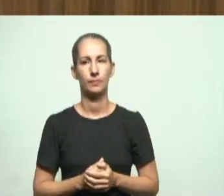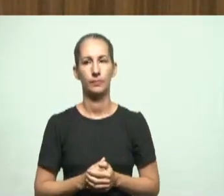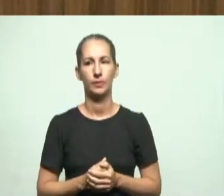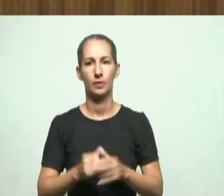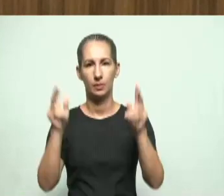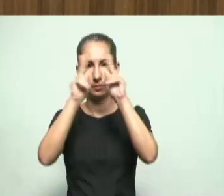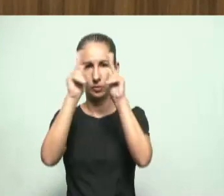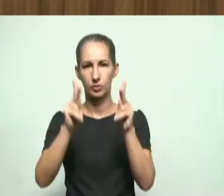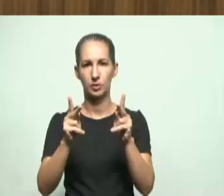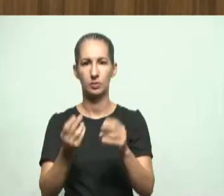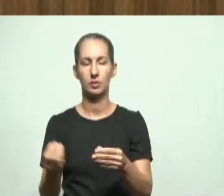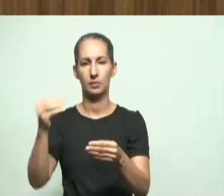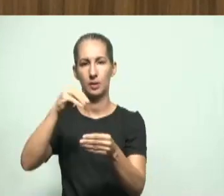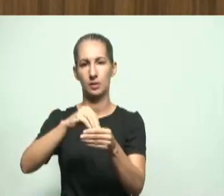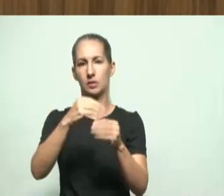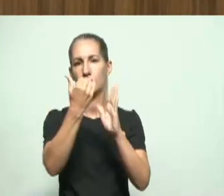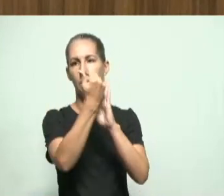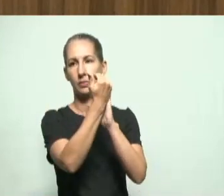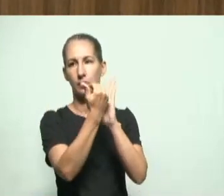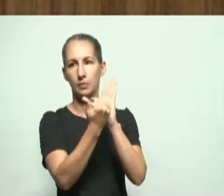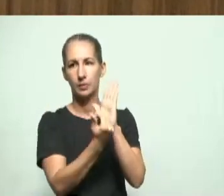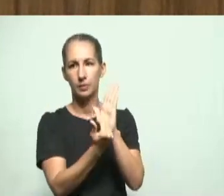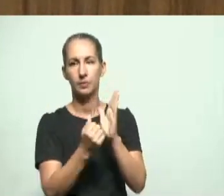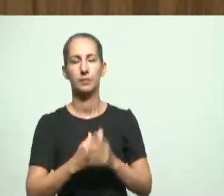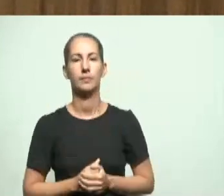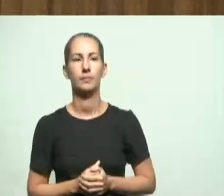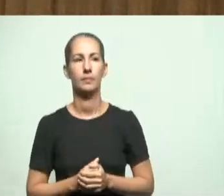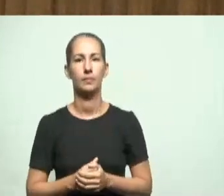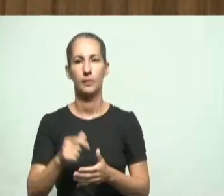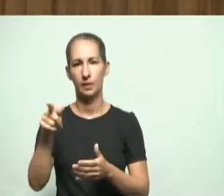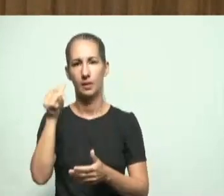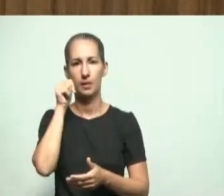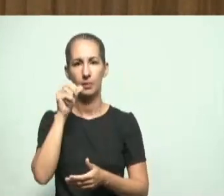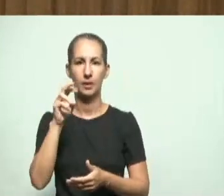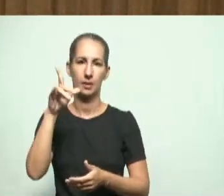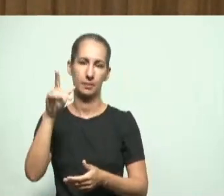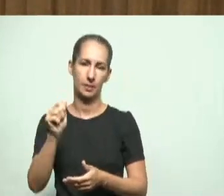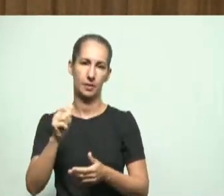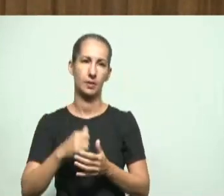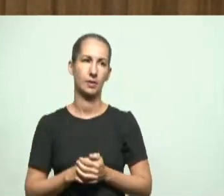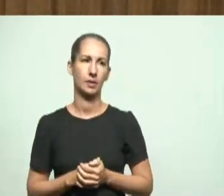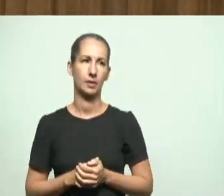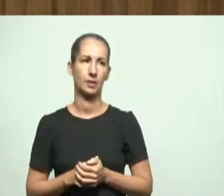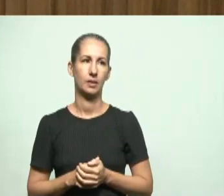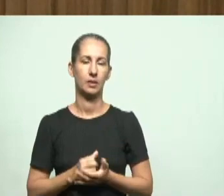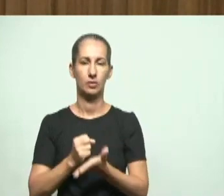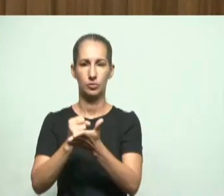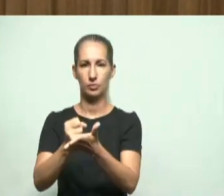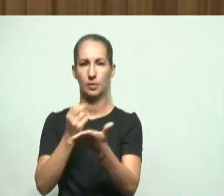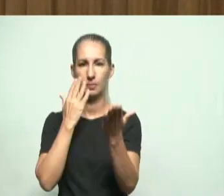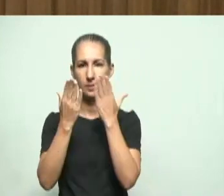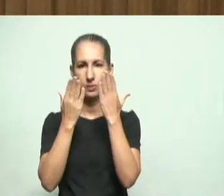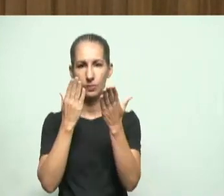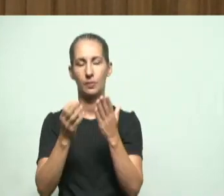projeto dispõe sobre a implantação de um programa, vereadora Camila, a senhora que é mãe, de assistência psicopedagógica,